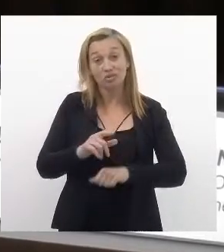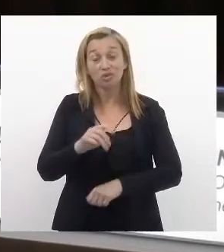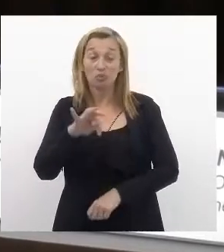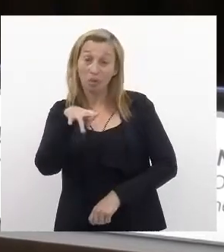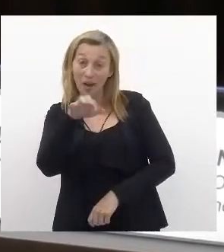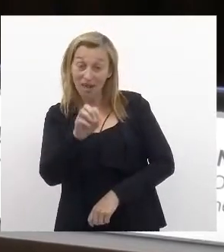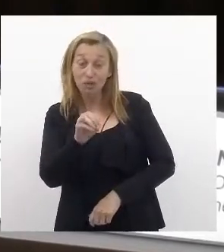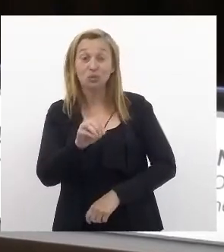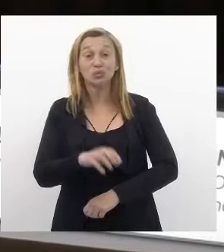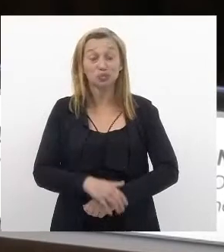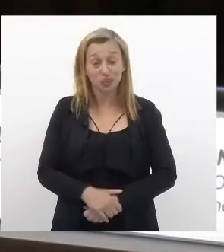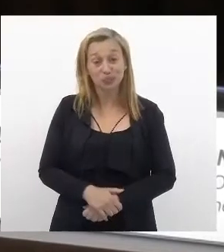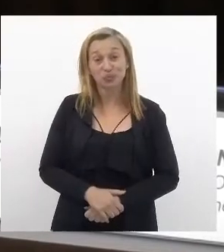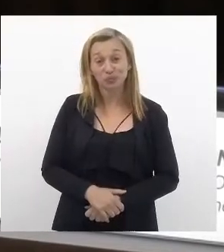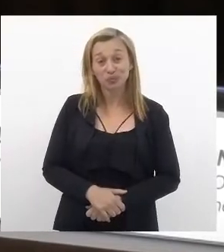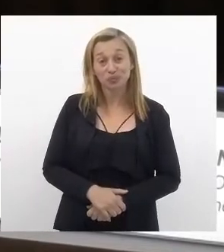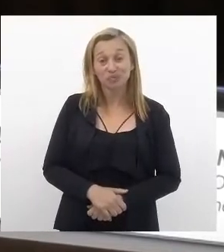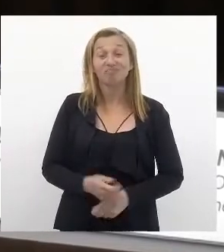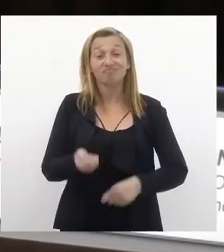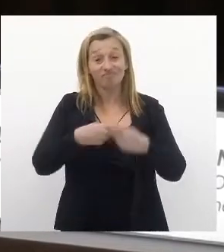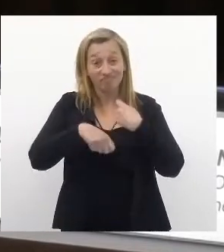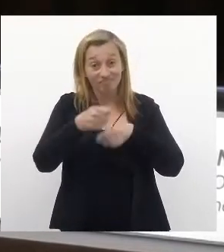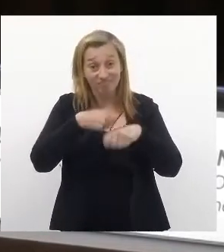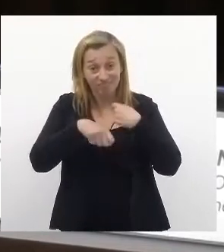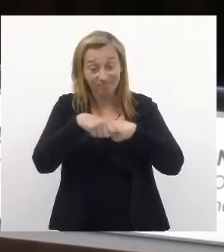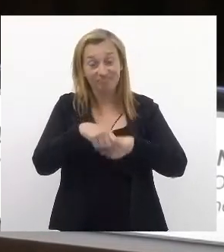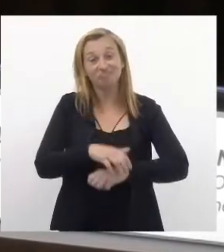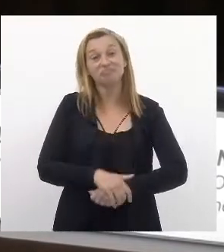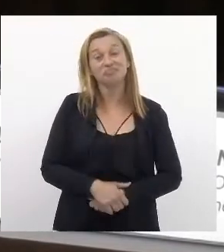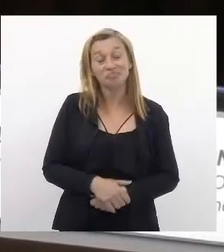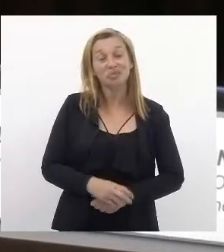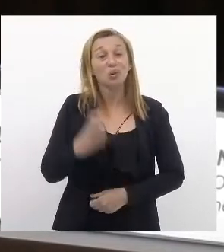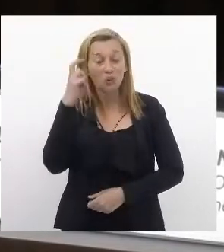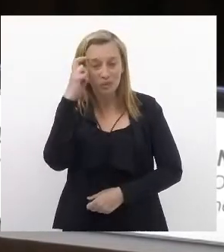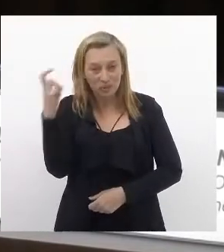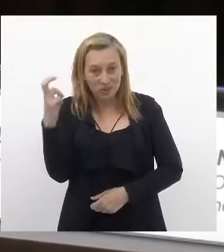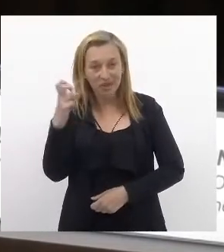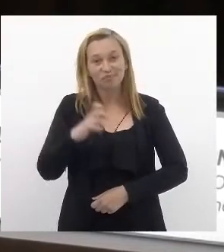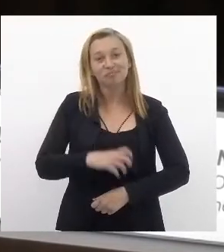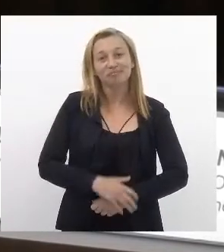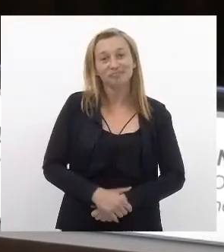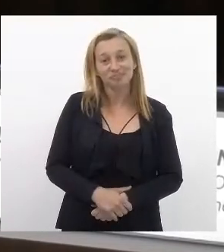diplomático, do ponto de vista administrativo, cultural,